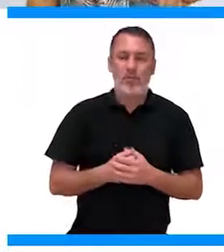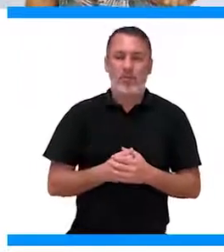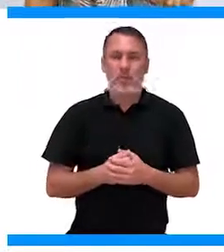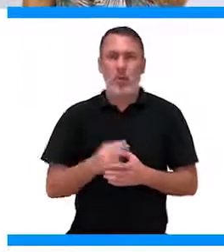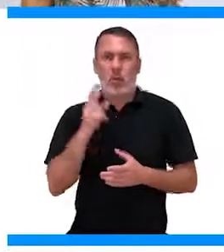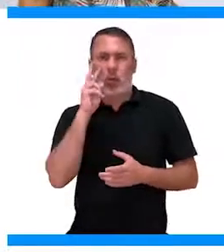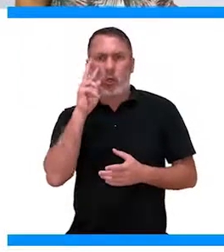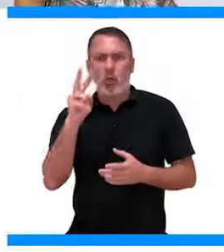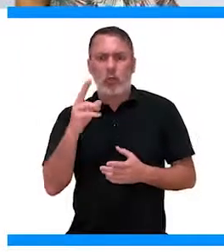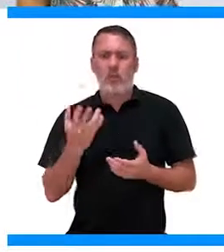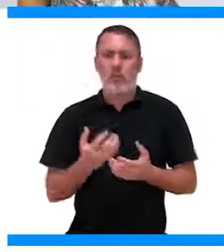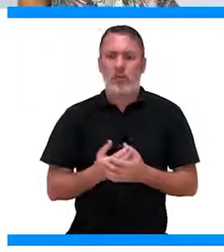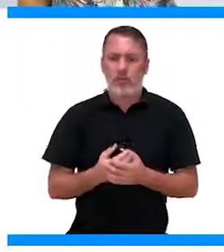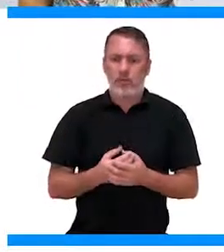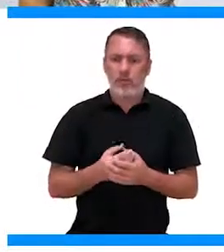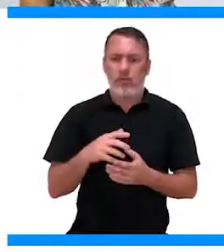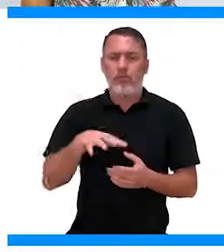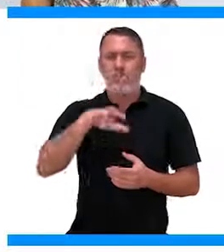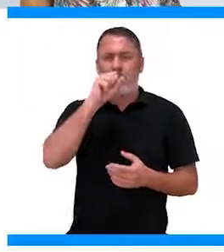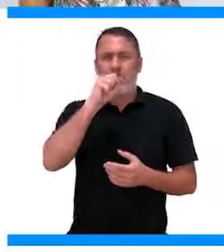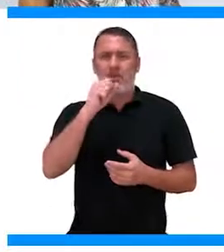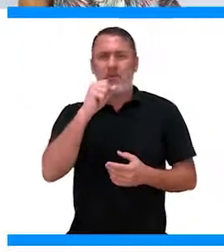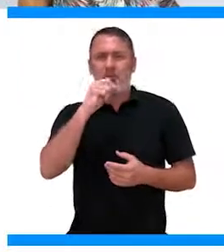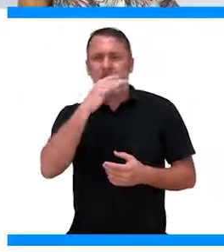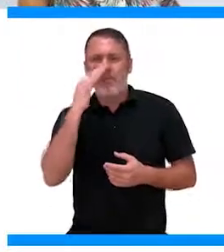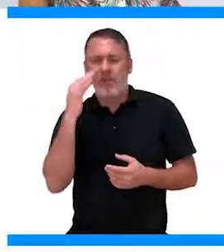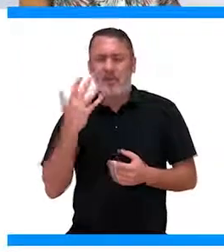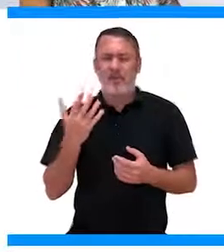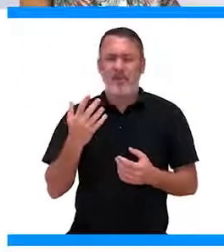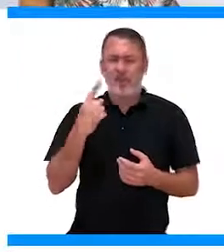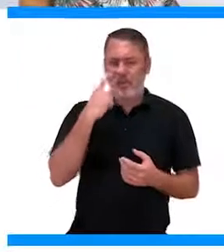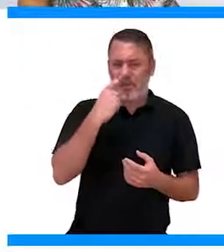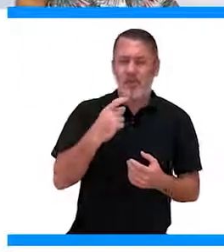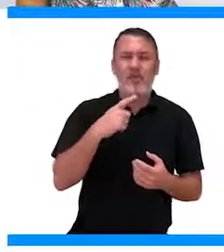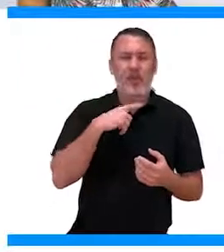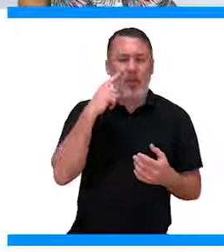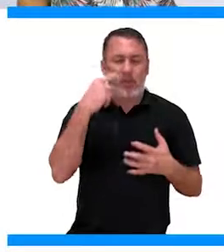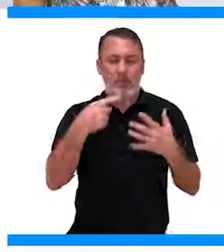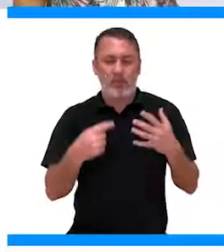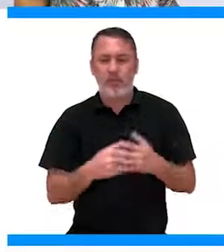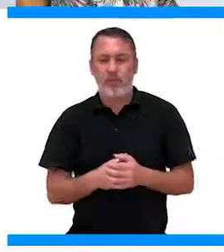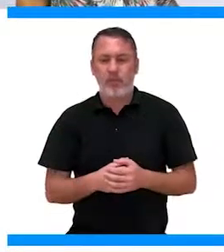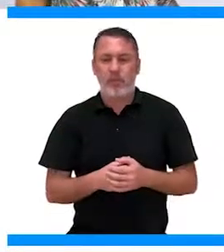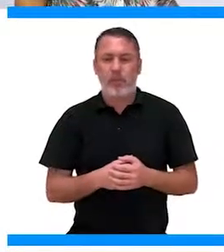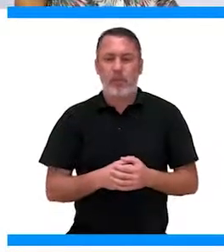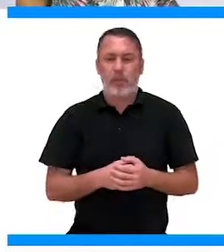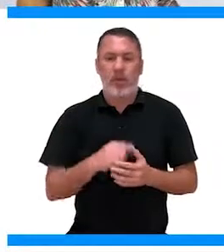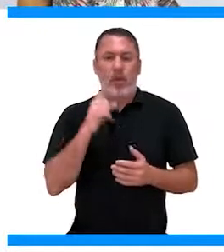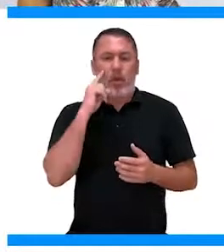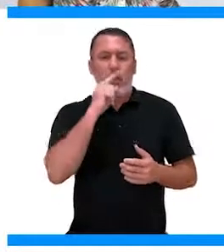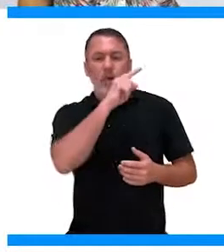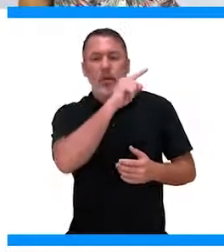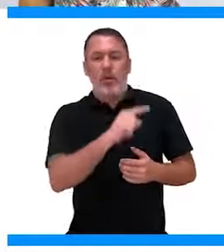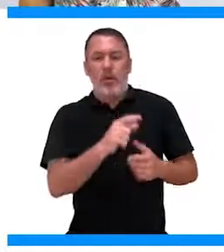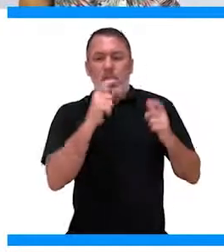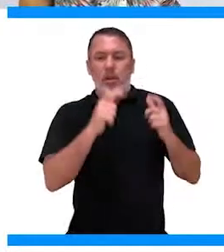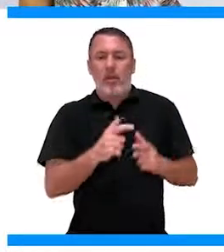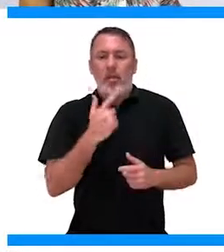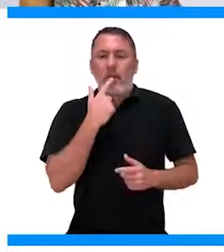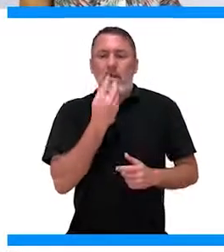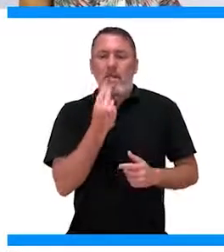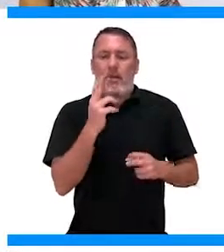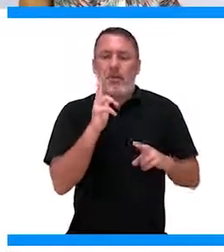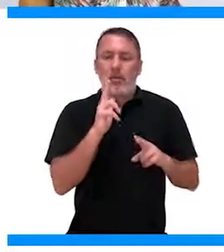olhar penetrante, risada gostosa, cheiro azedo ou resposta seca. Era uma vez um lugarzinho no meio do nada